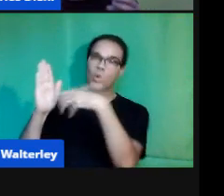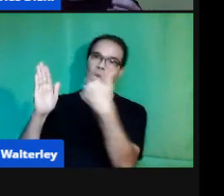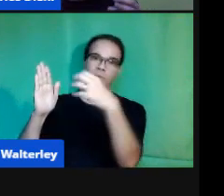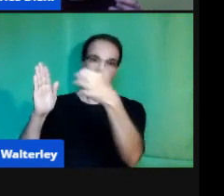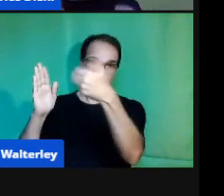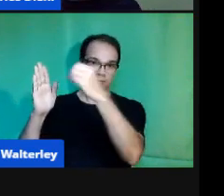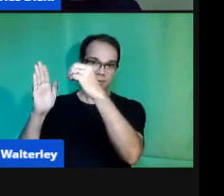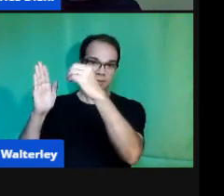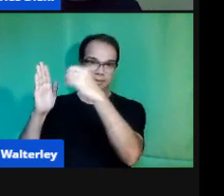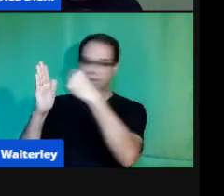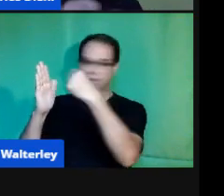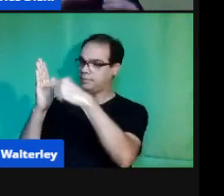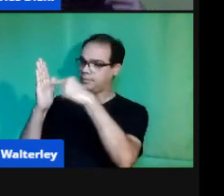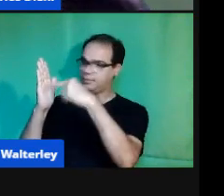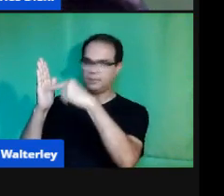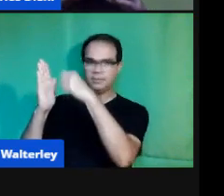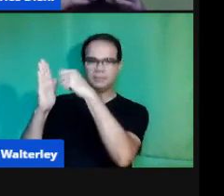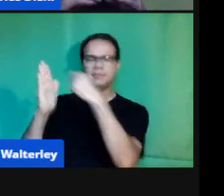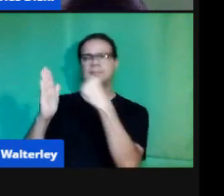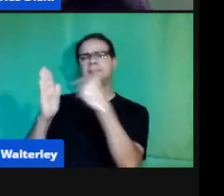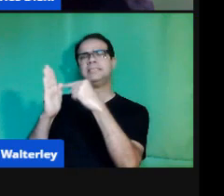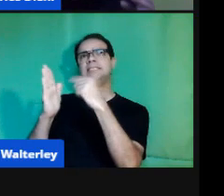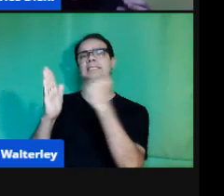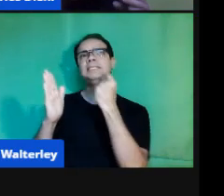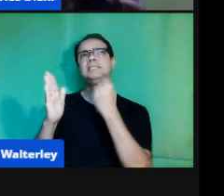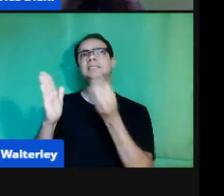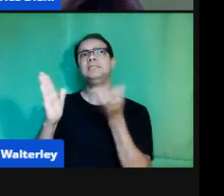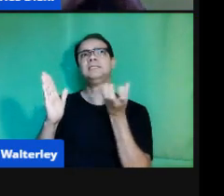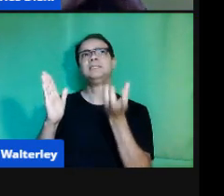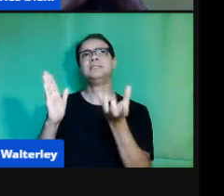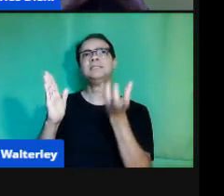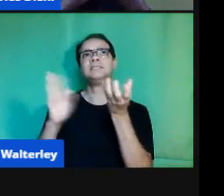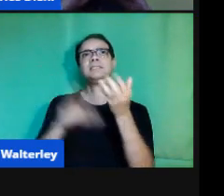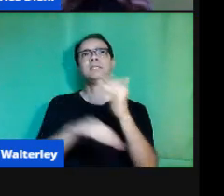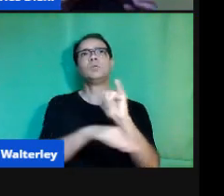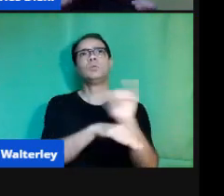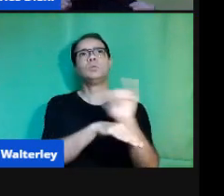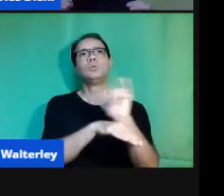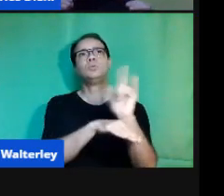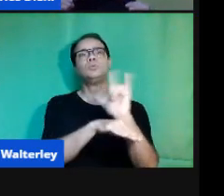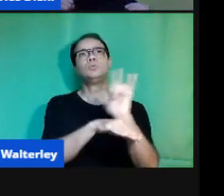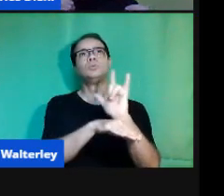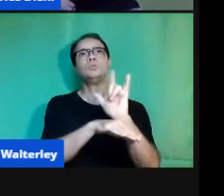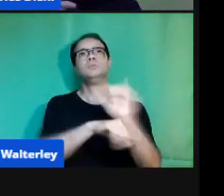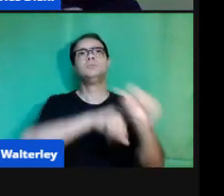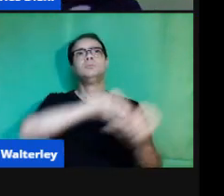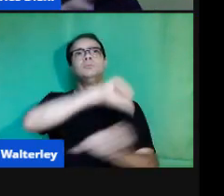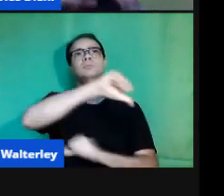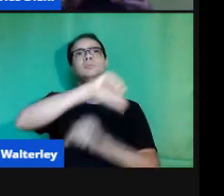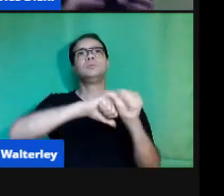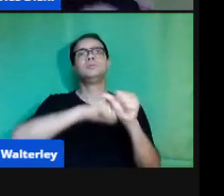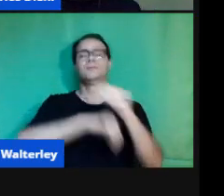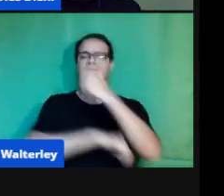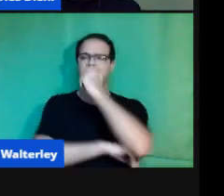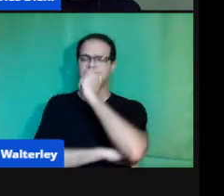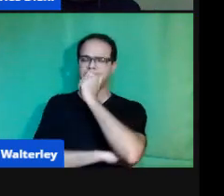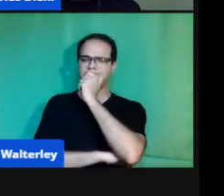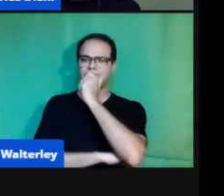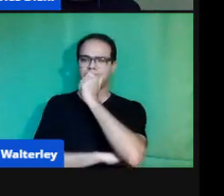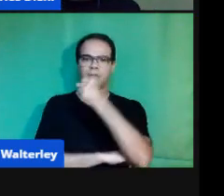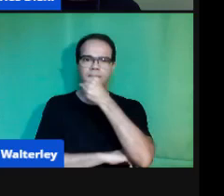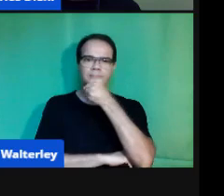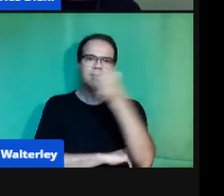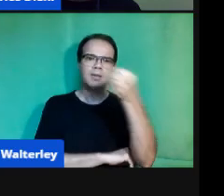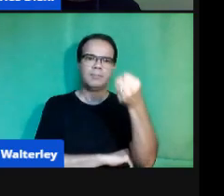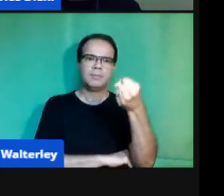essa ideia como um documentário. Qual que é a ideia, quem que você gostaria de entrevistar, que imagens você